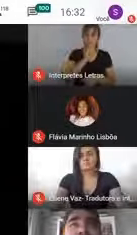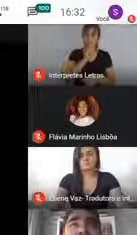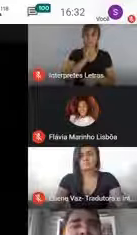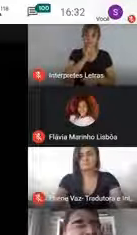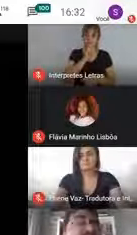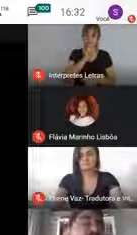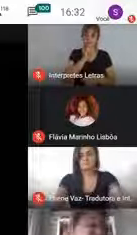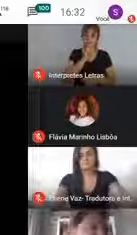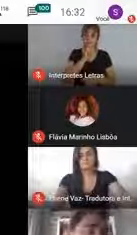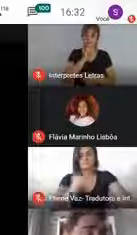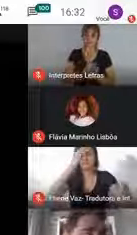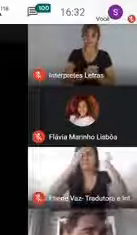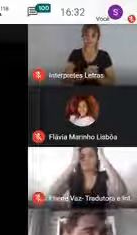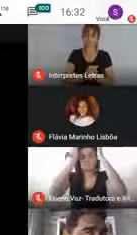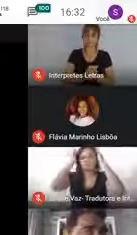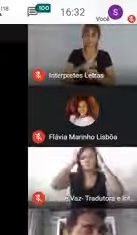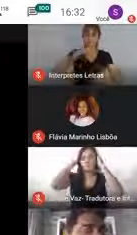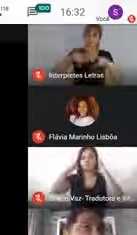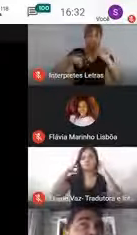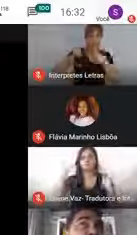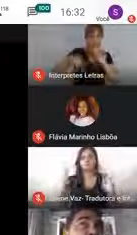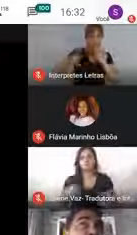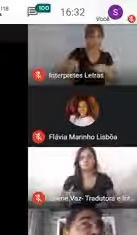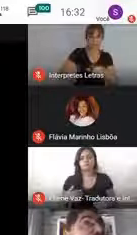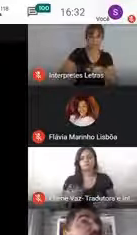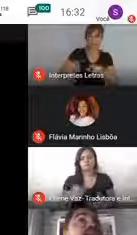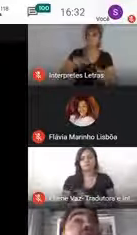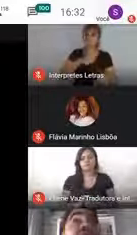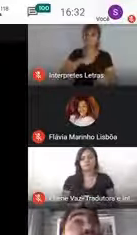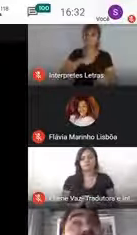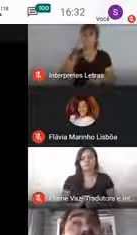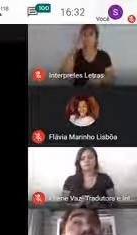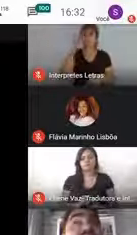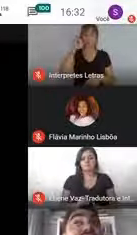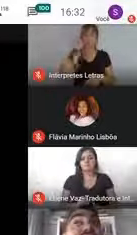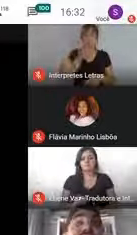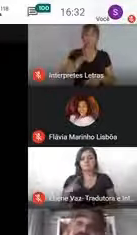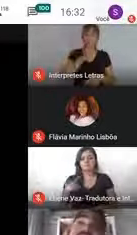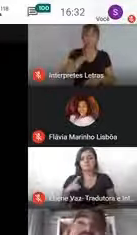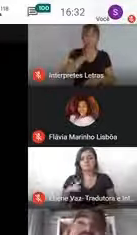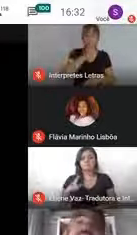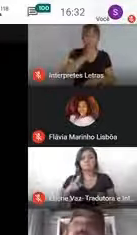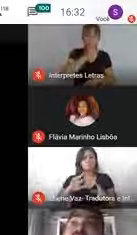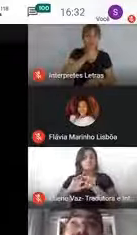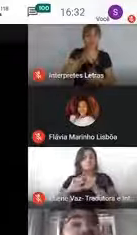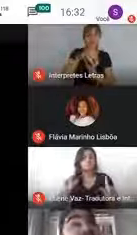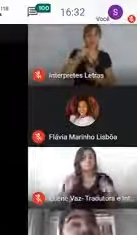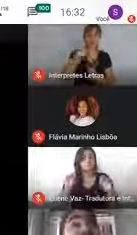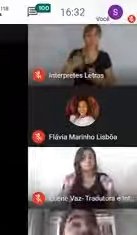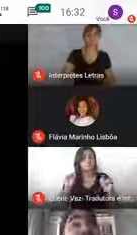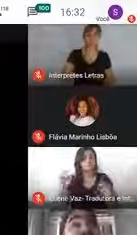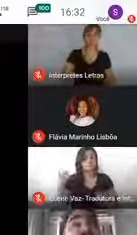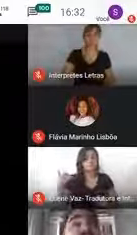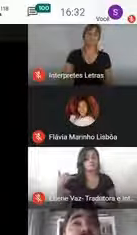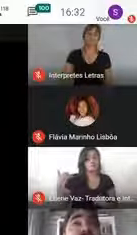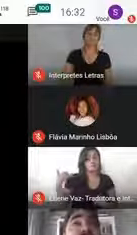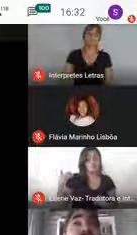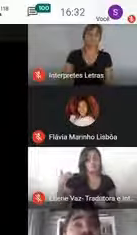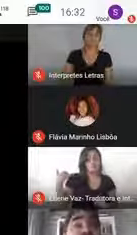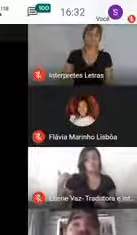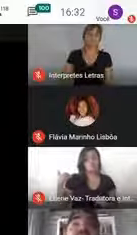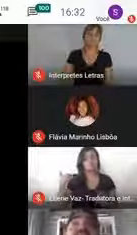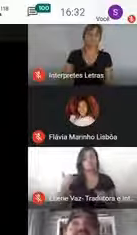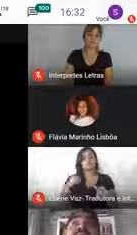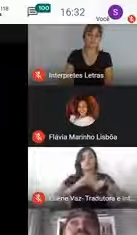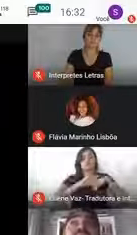uniforme, mas ele é diverso. Existem pessoas de idades diferentes, de sexos diferentes,